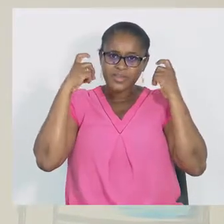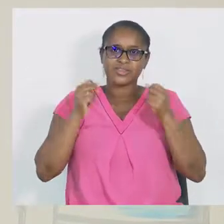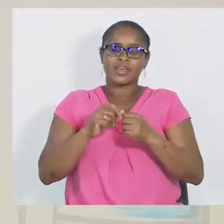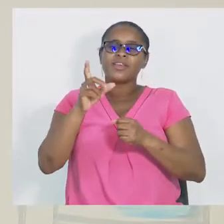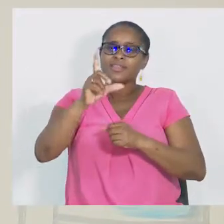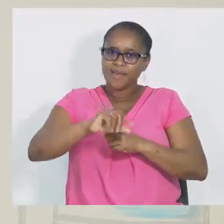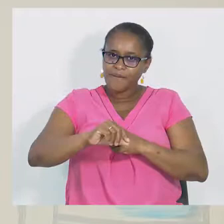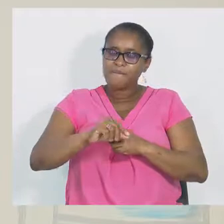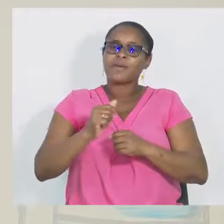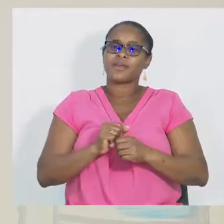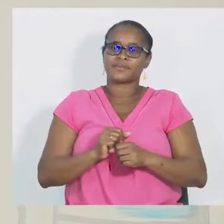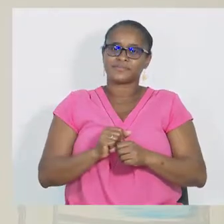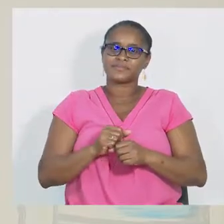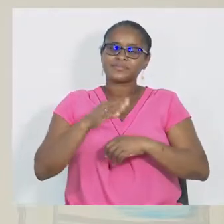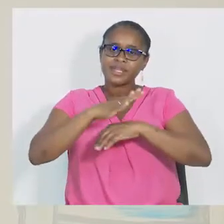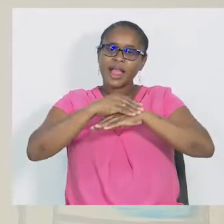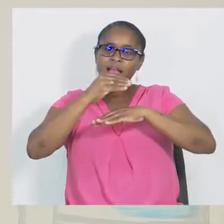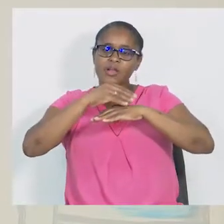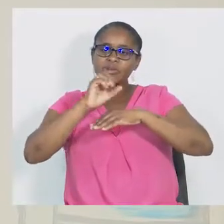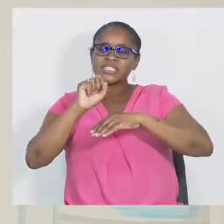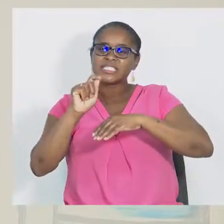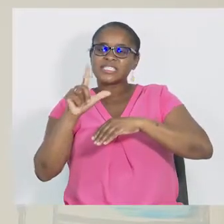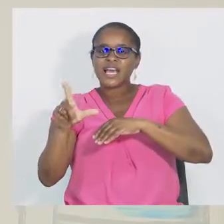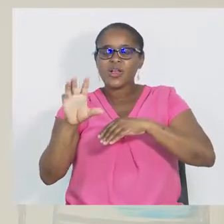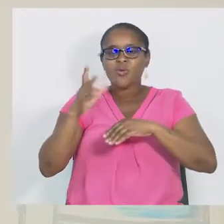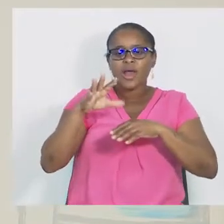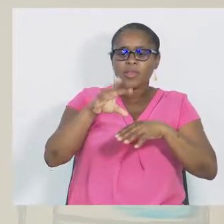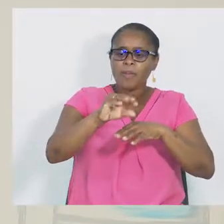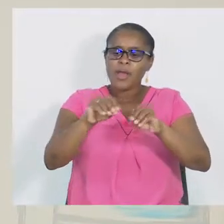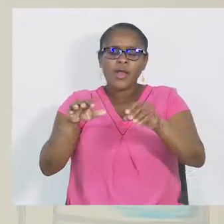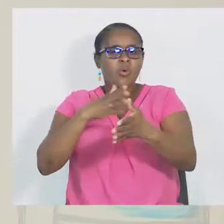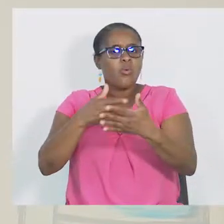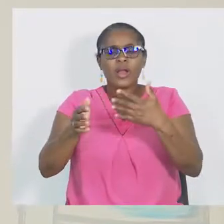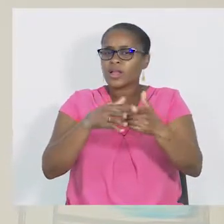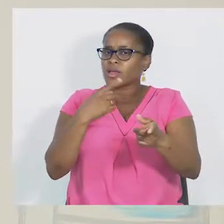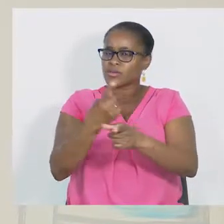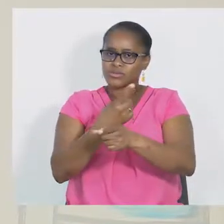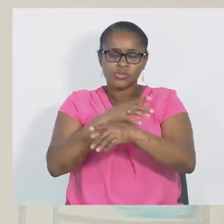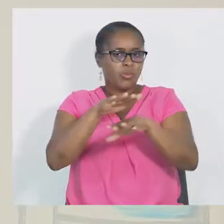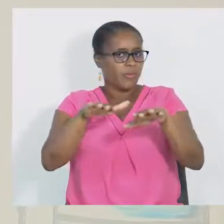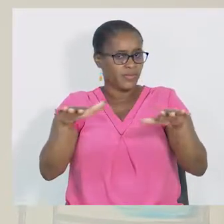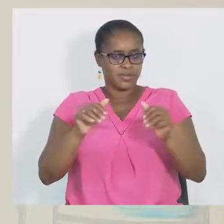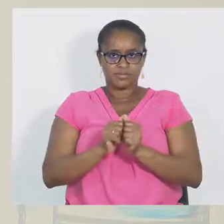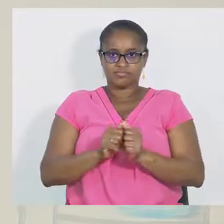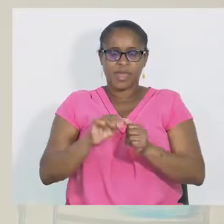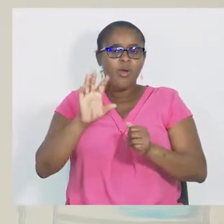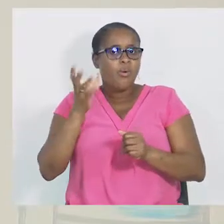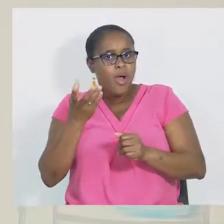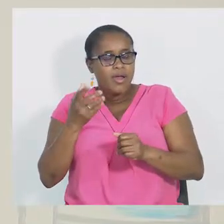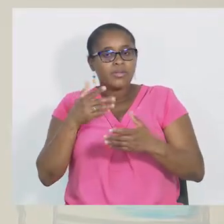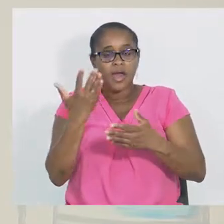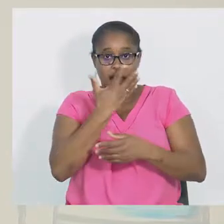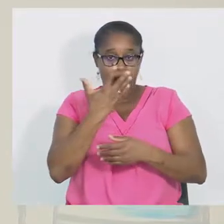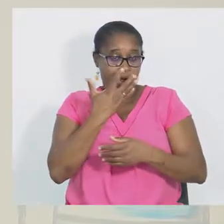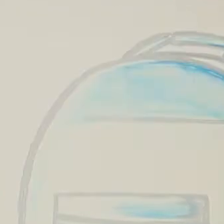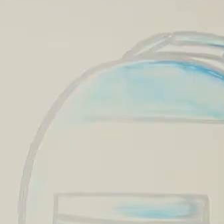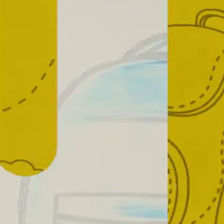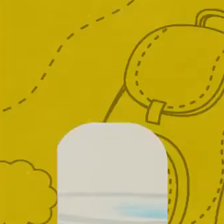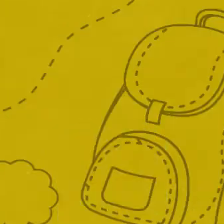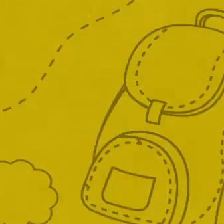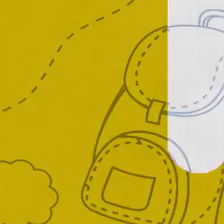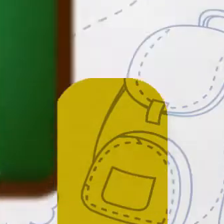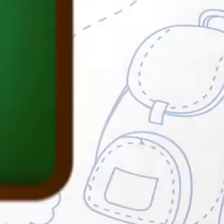recomendações. Não se esqueçam, lavar sempre as mãos, todos os dias. Quando for necessário, lavem as